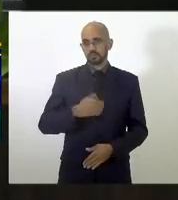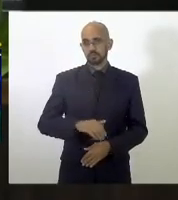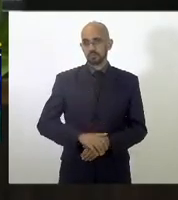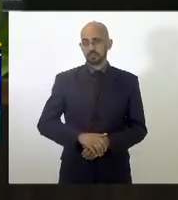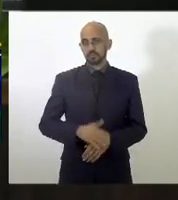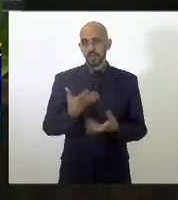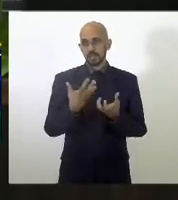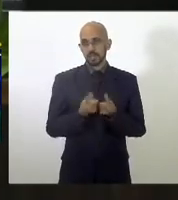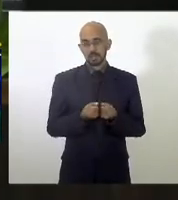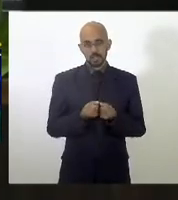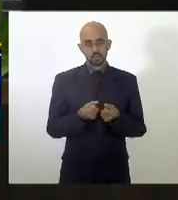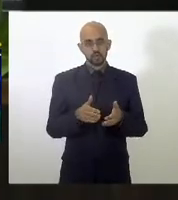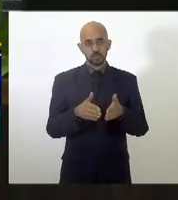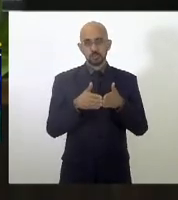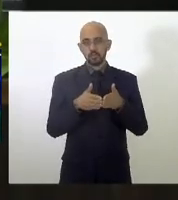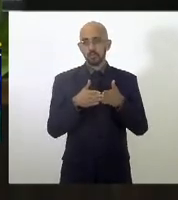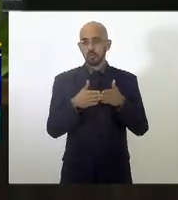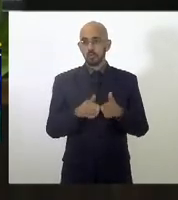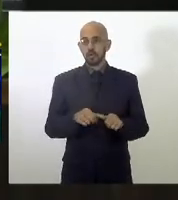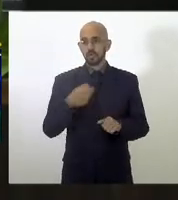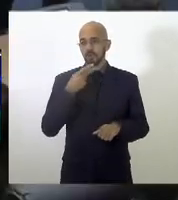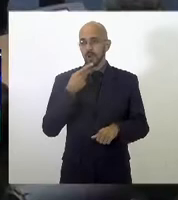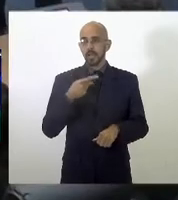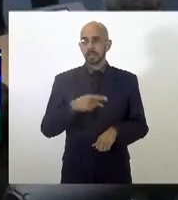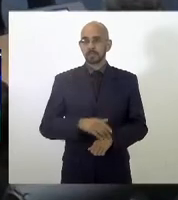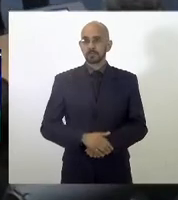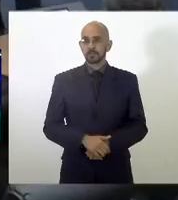Atende o seu telefone e fale, por favor.